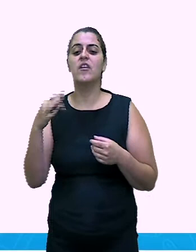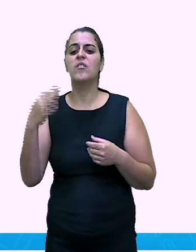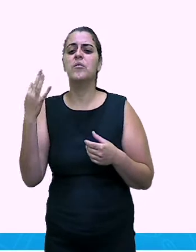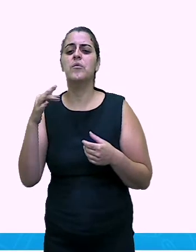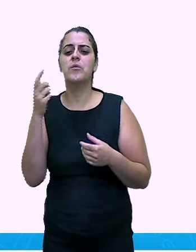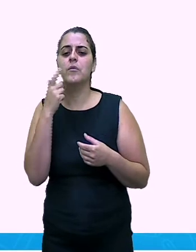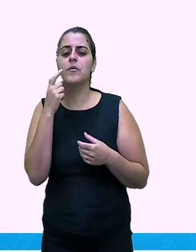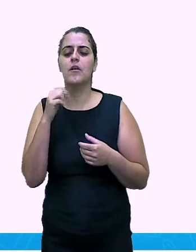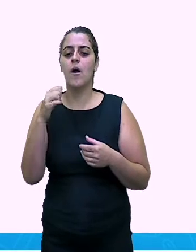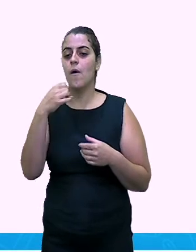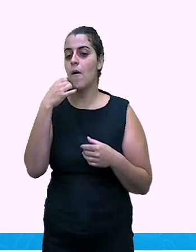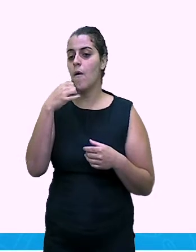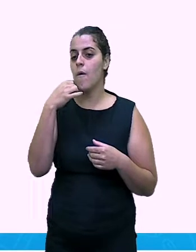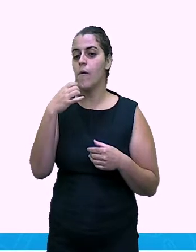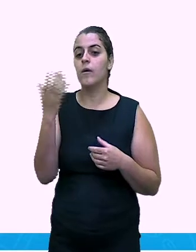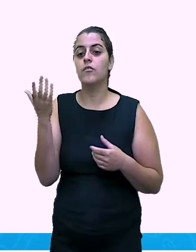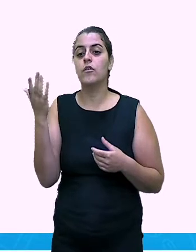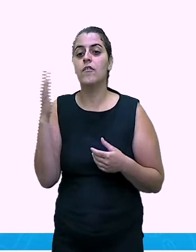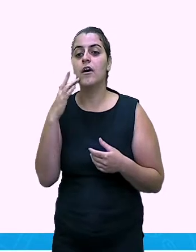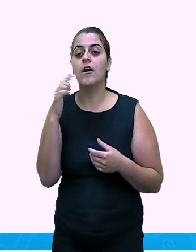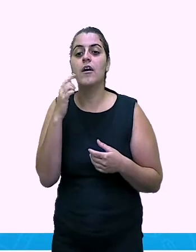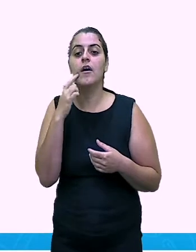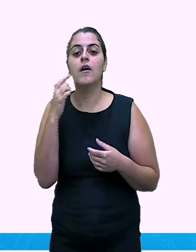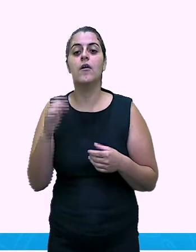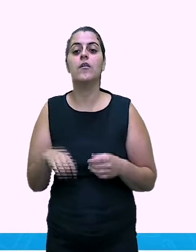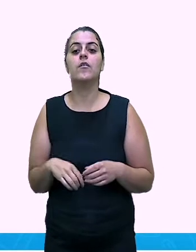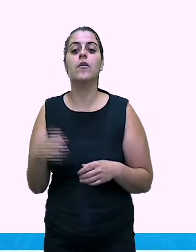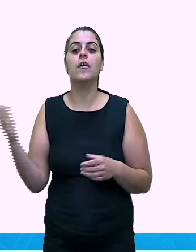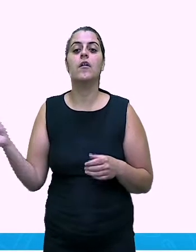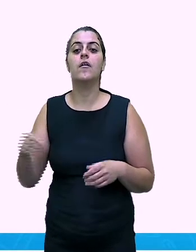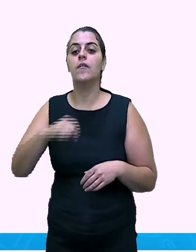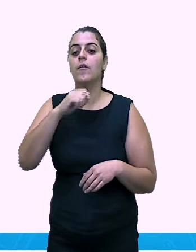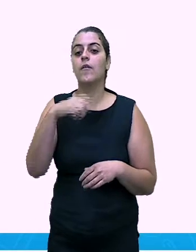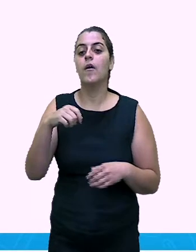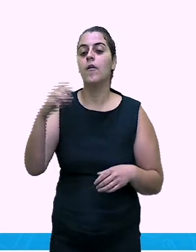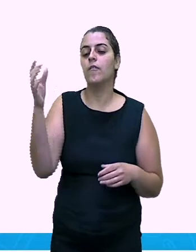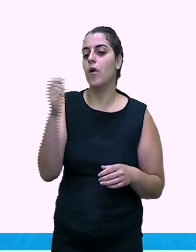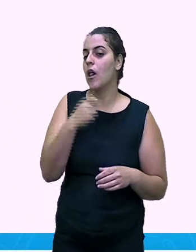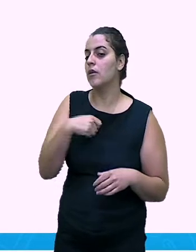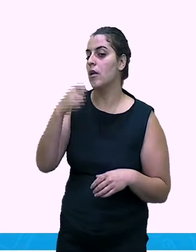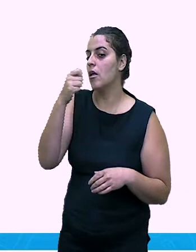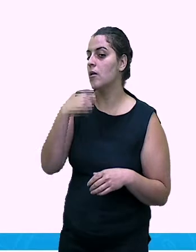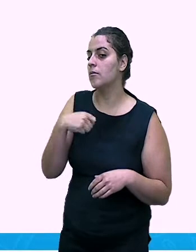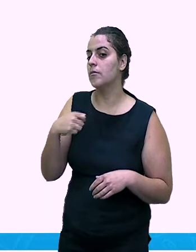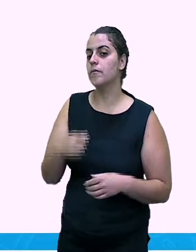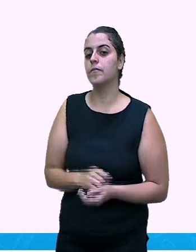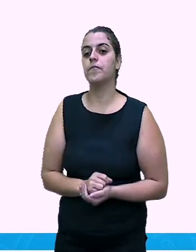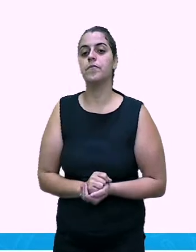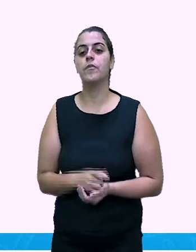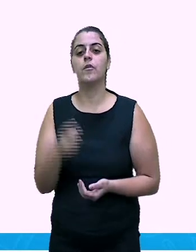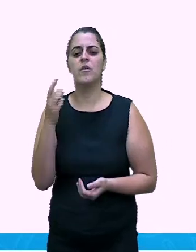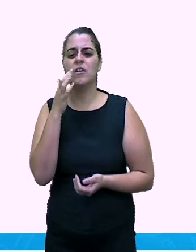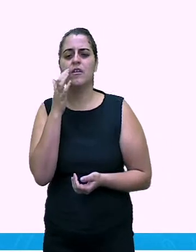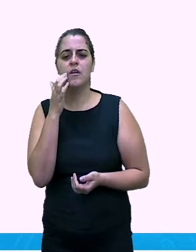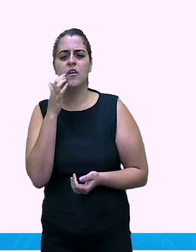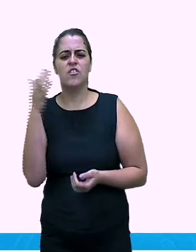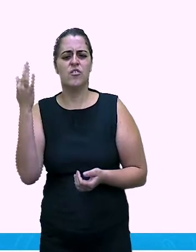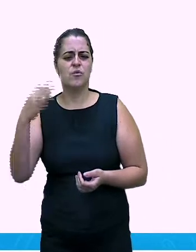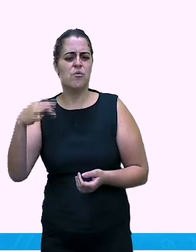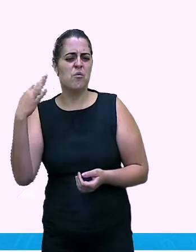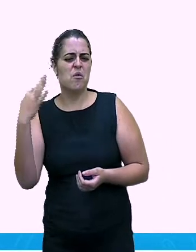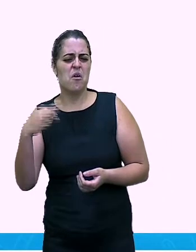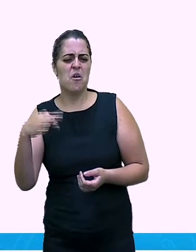de cárie. Quando ela foi degustar o sorvete, o dente dela